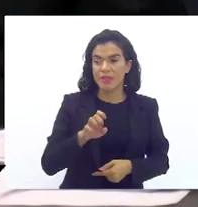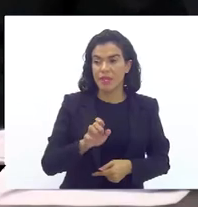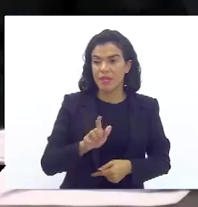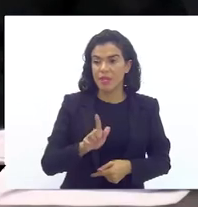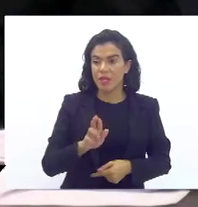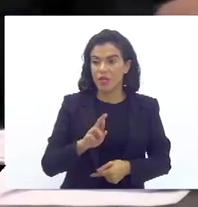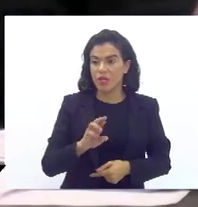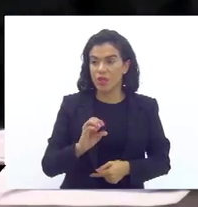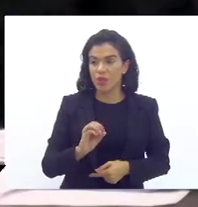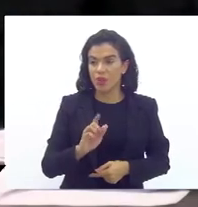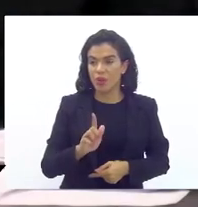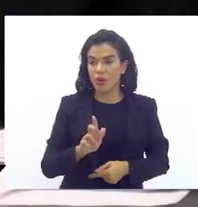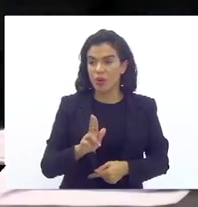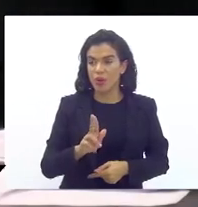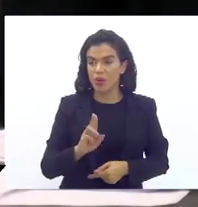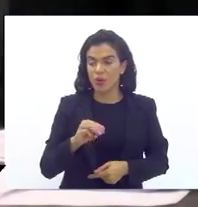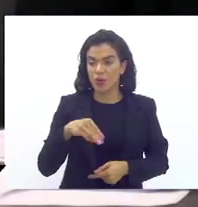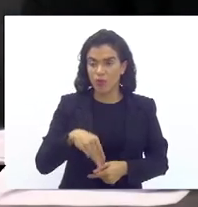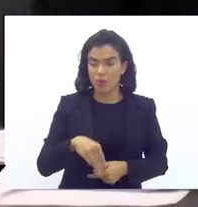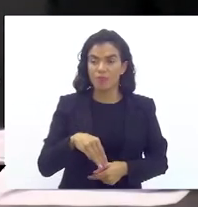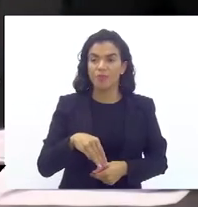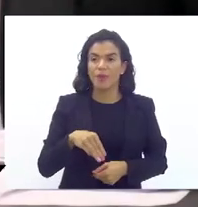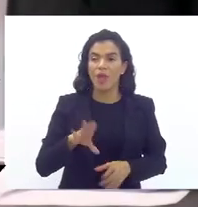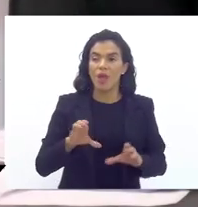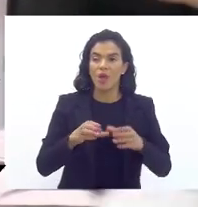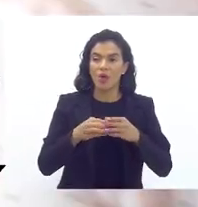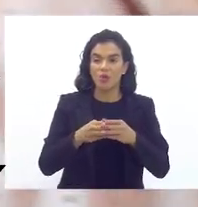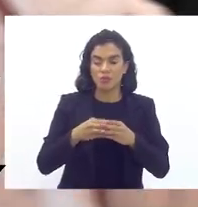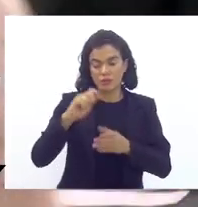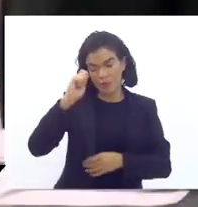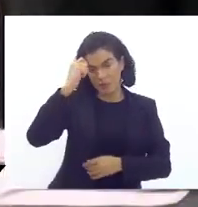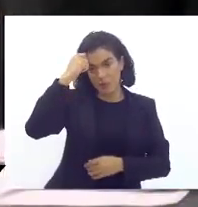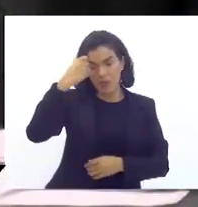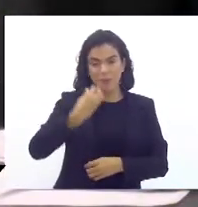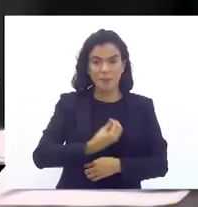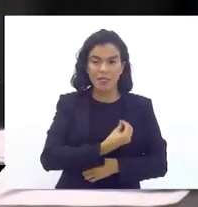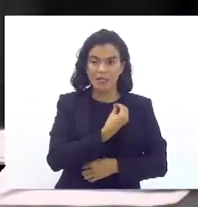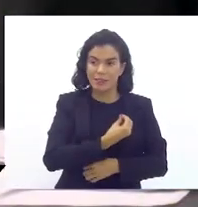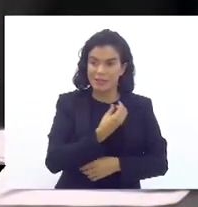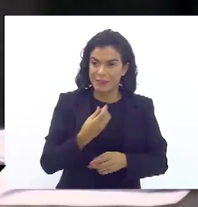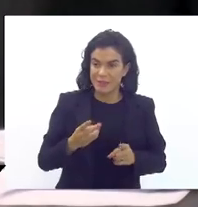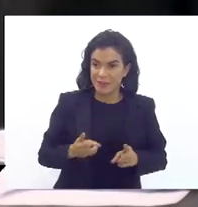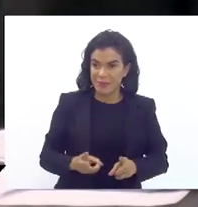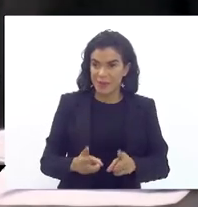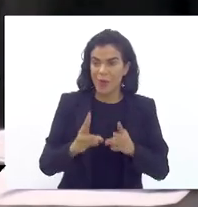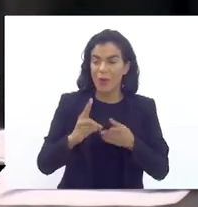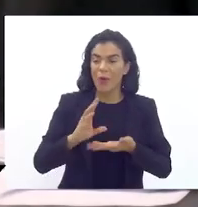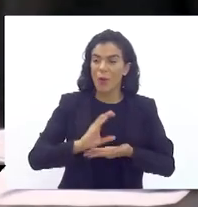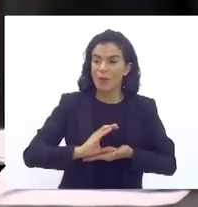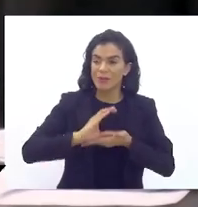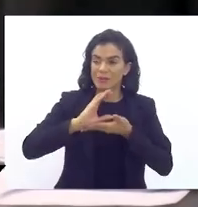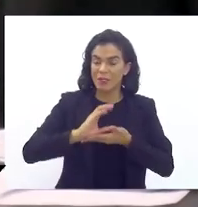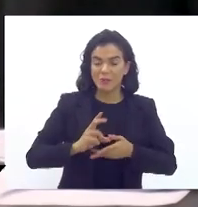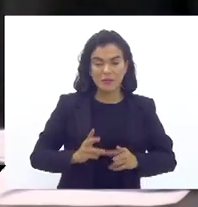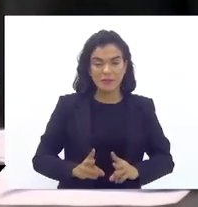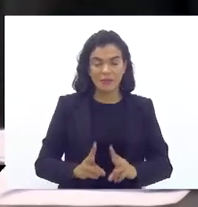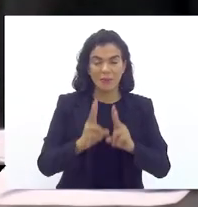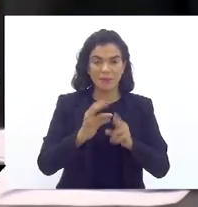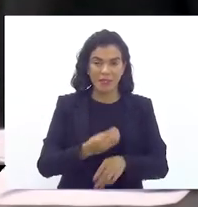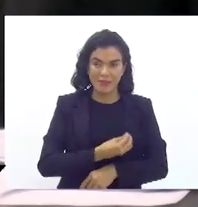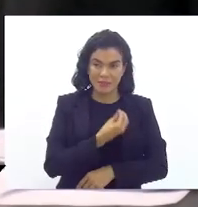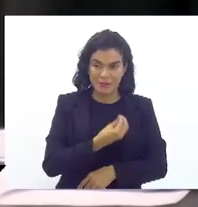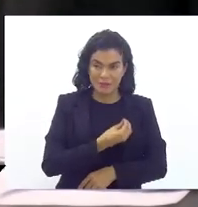a comissão dos direitos do negro sempre presente nas audiências públicas conselho sempre participante